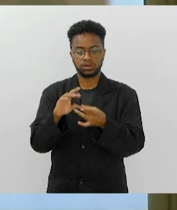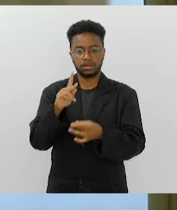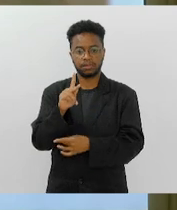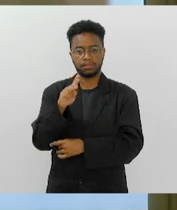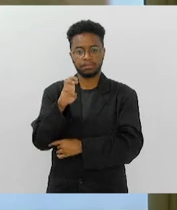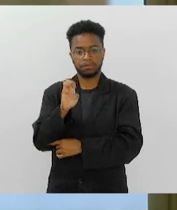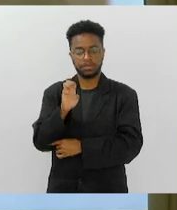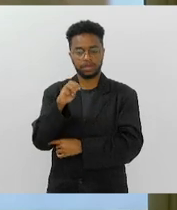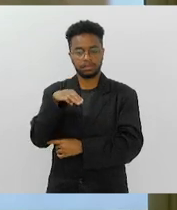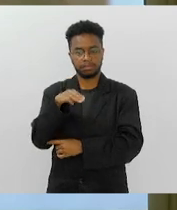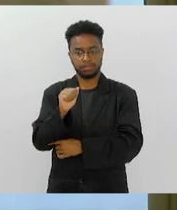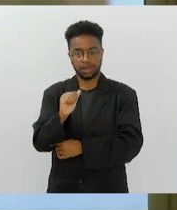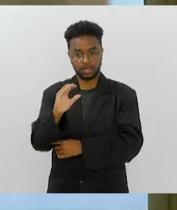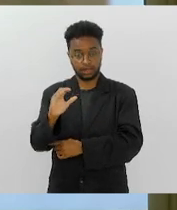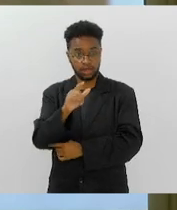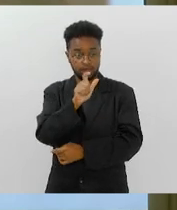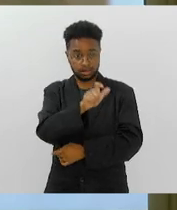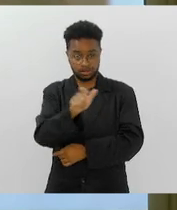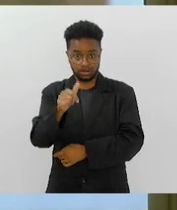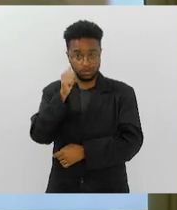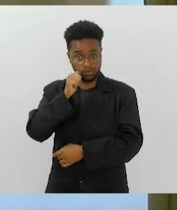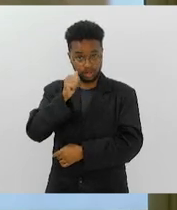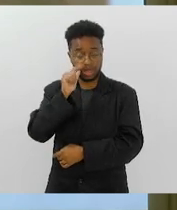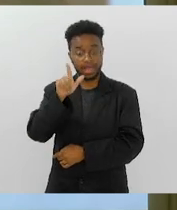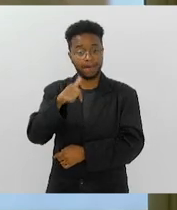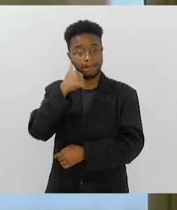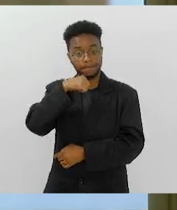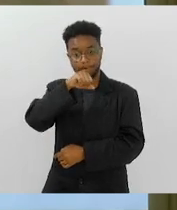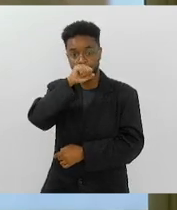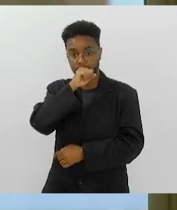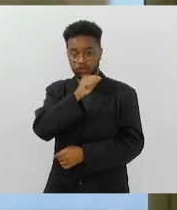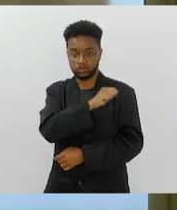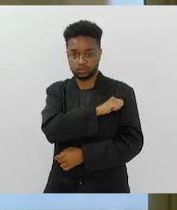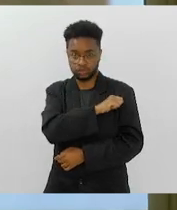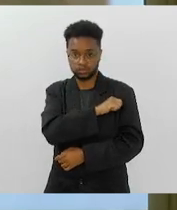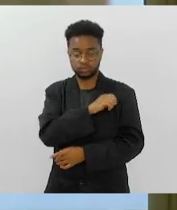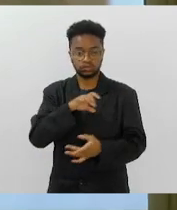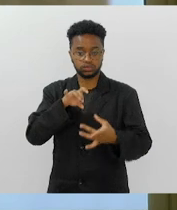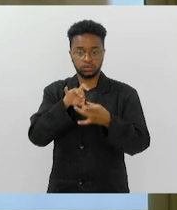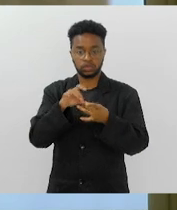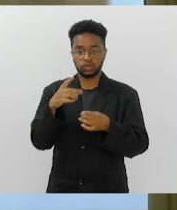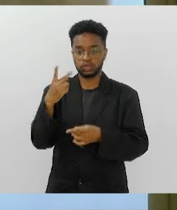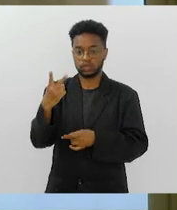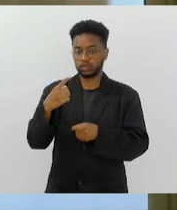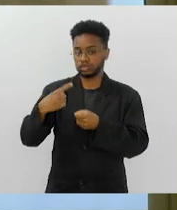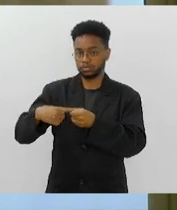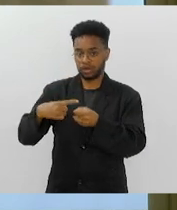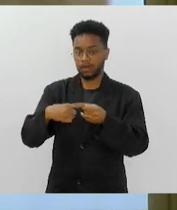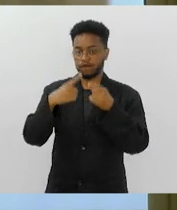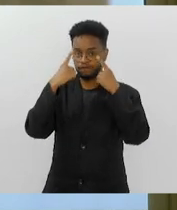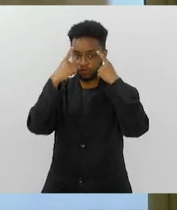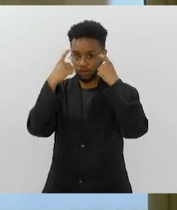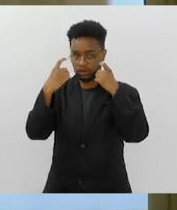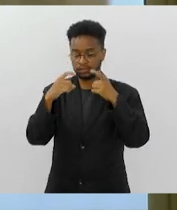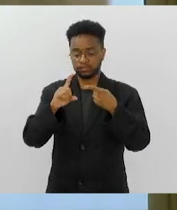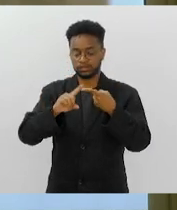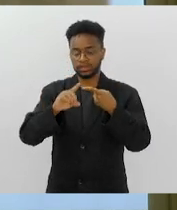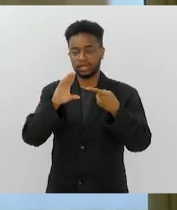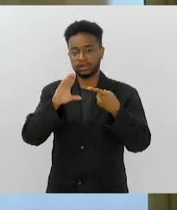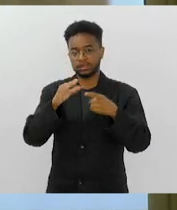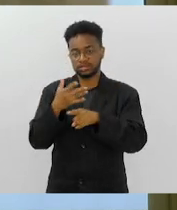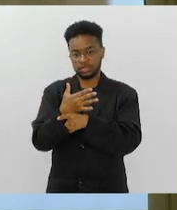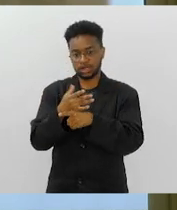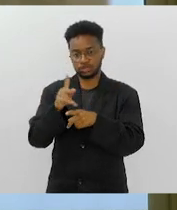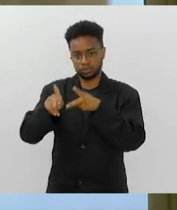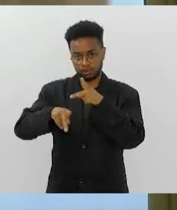estão vendo, são as mães dos alunos, de dois bairros muito violentos, a Cidade do Povo e o Taquari.